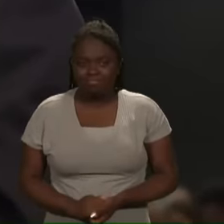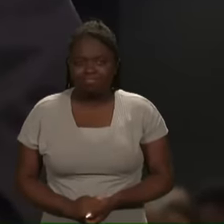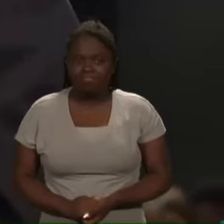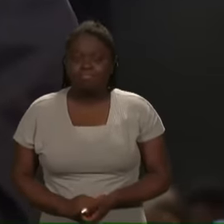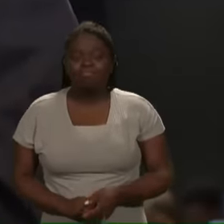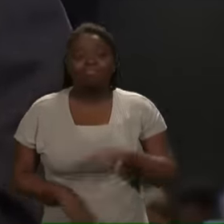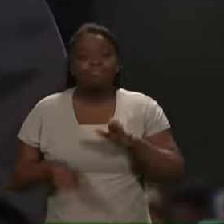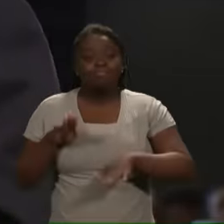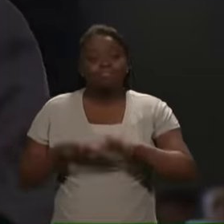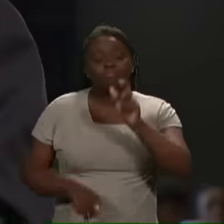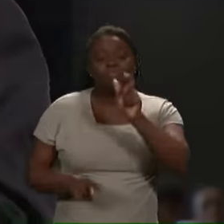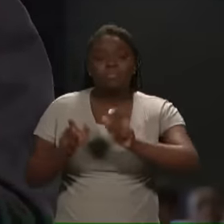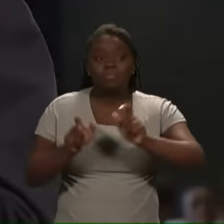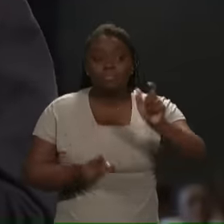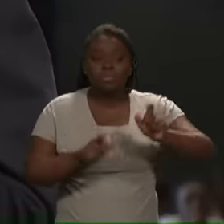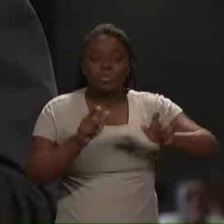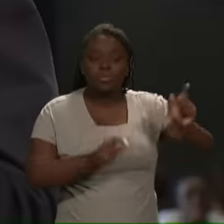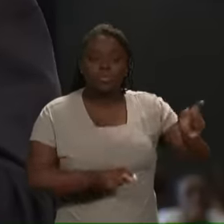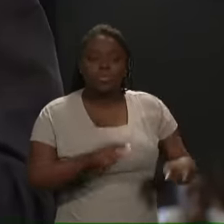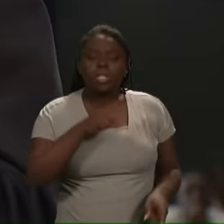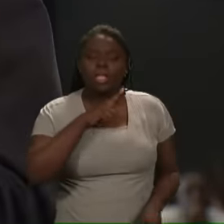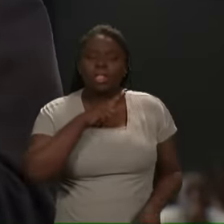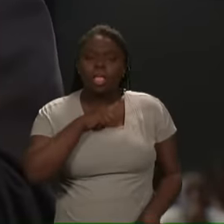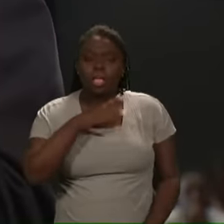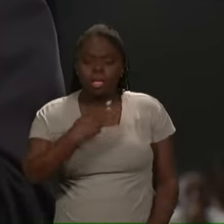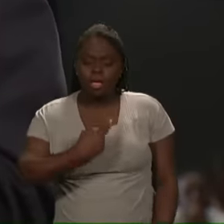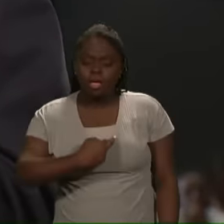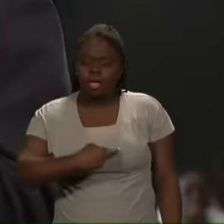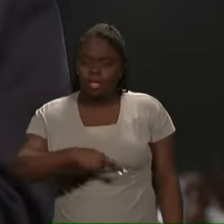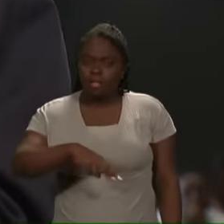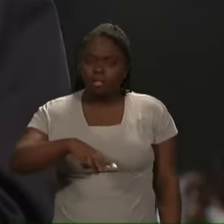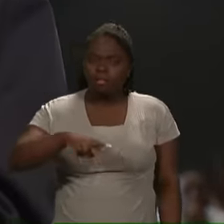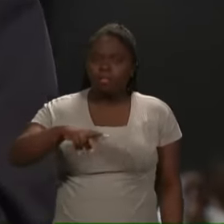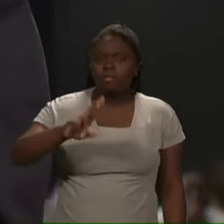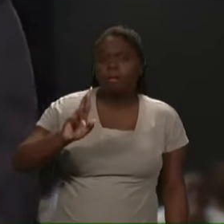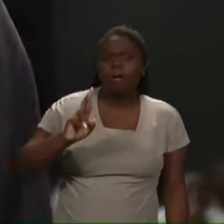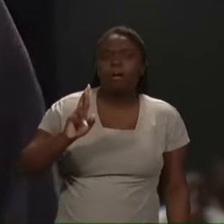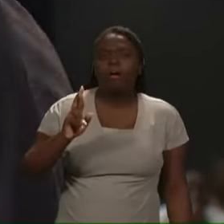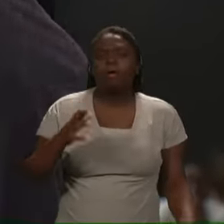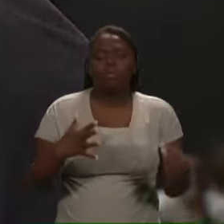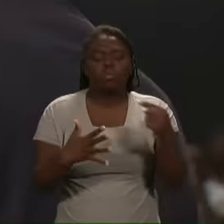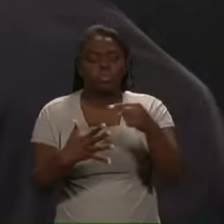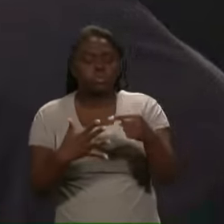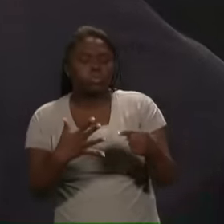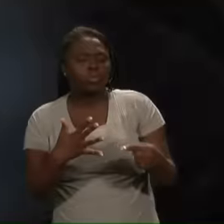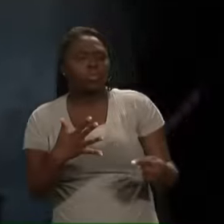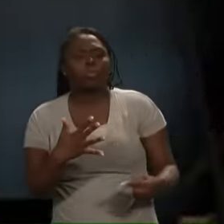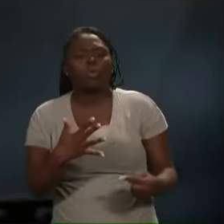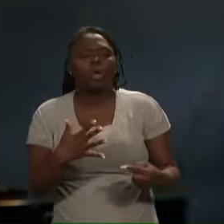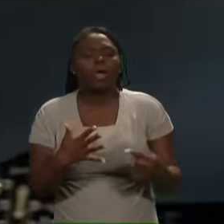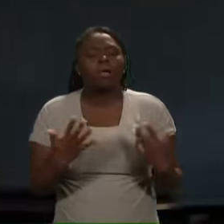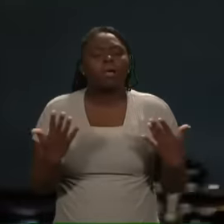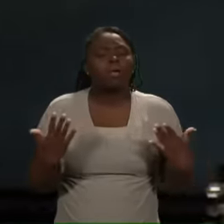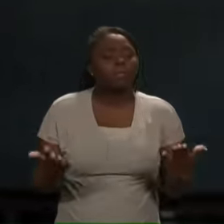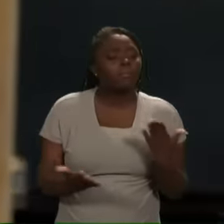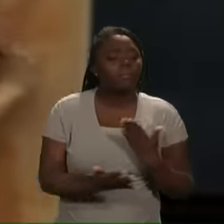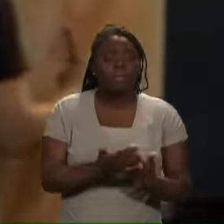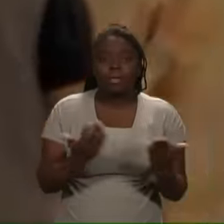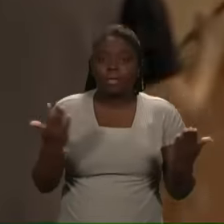Muitas vezes as pessoas são cheias de tantas religiões e coisas e que acabam se